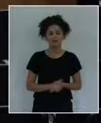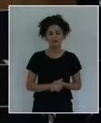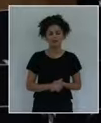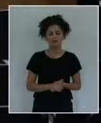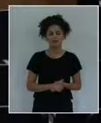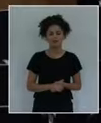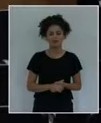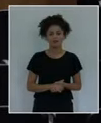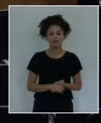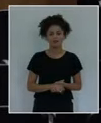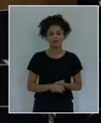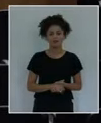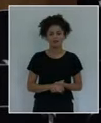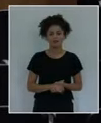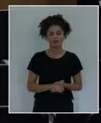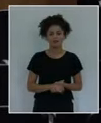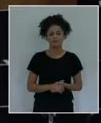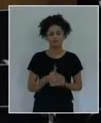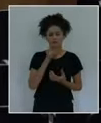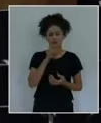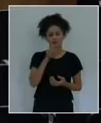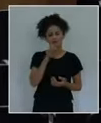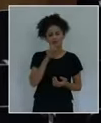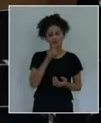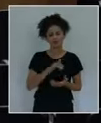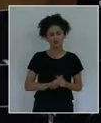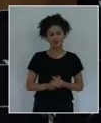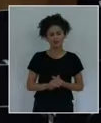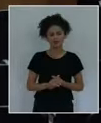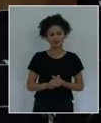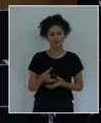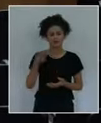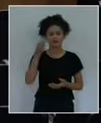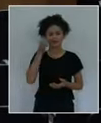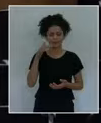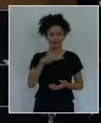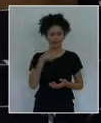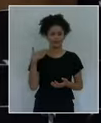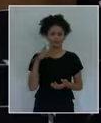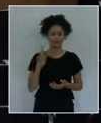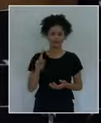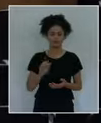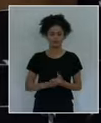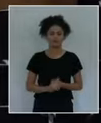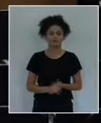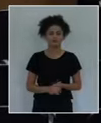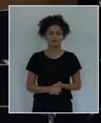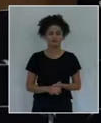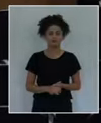quando fala... Vai catar? Quanto a lama... Raimunda da Conceição Gomes.